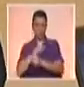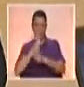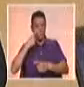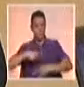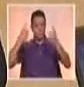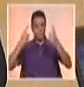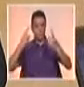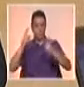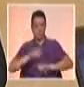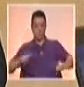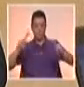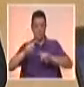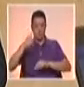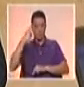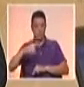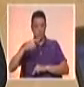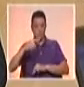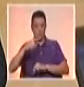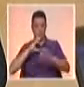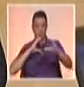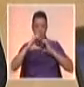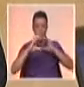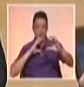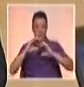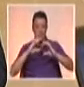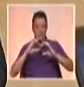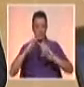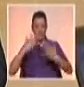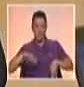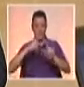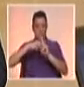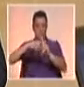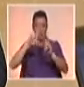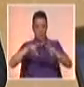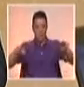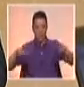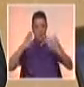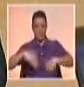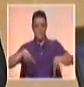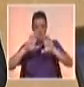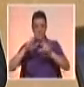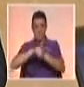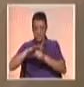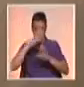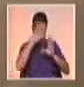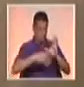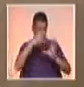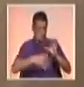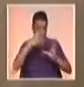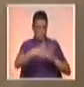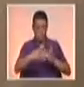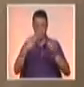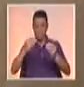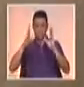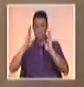e não têm, uhum, forma de comunicar. Eu disse no hospital, porque às vezes no hospital vivem situações, claro, complicadas e extremas. Sim, mas